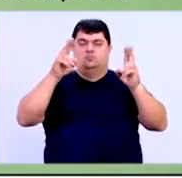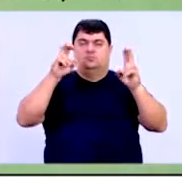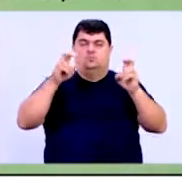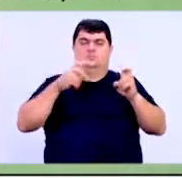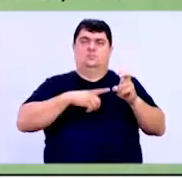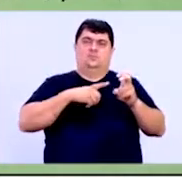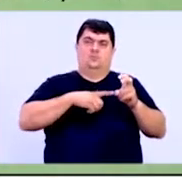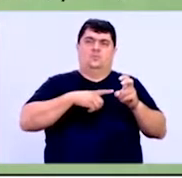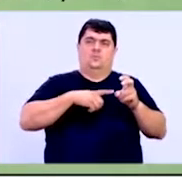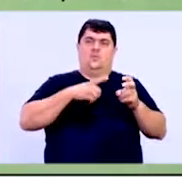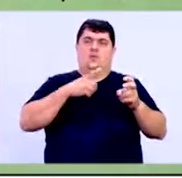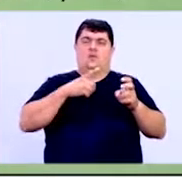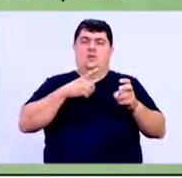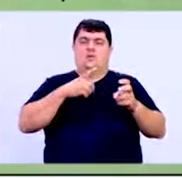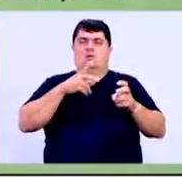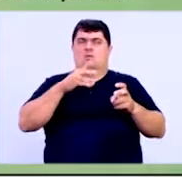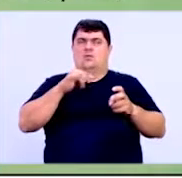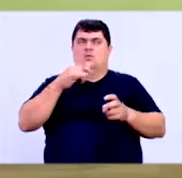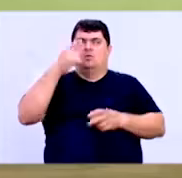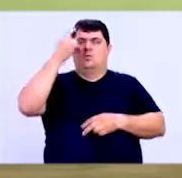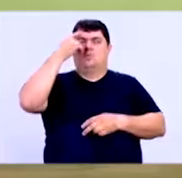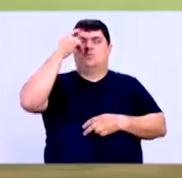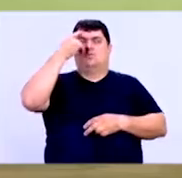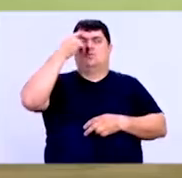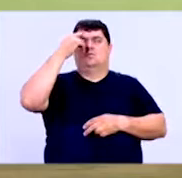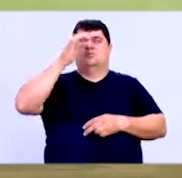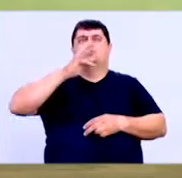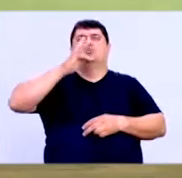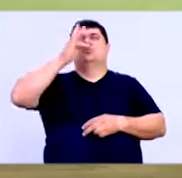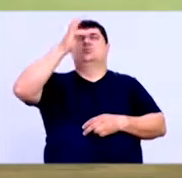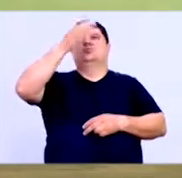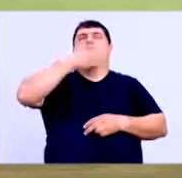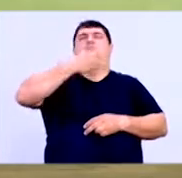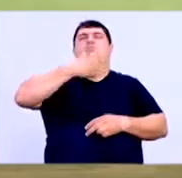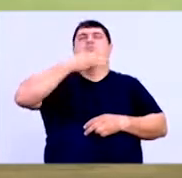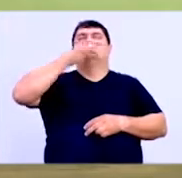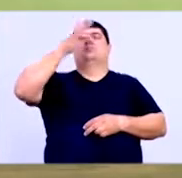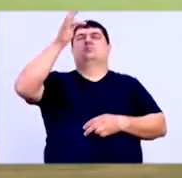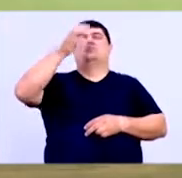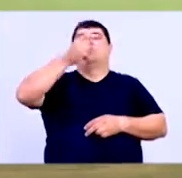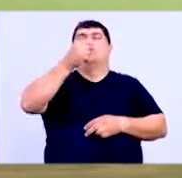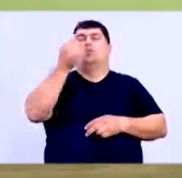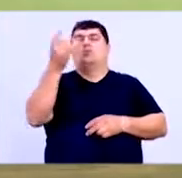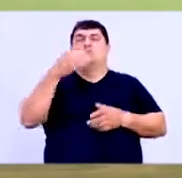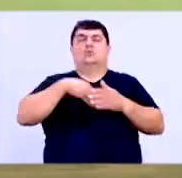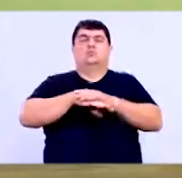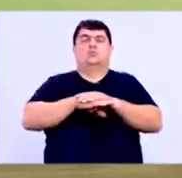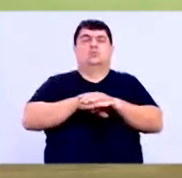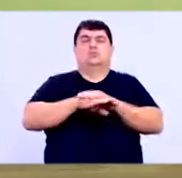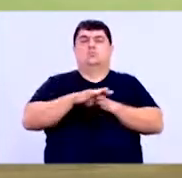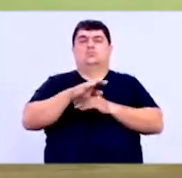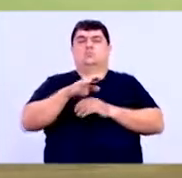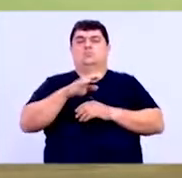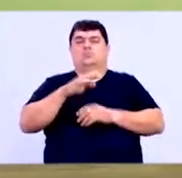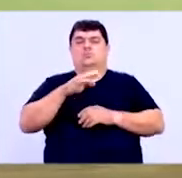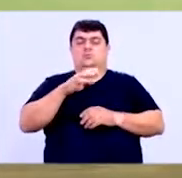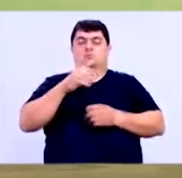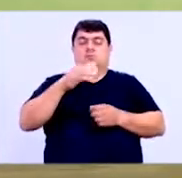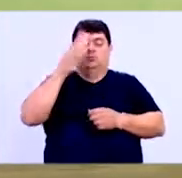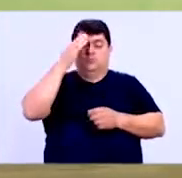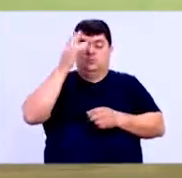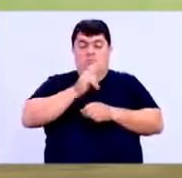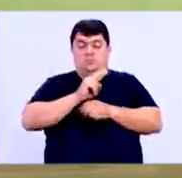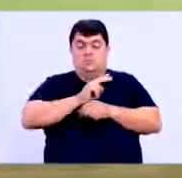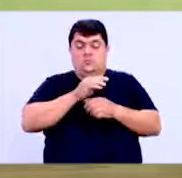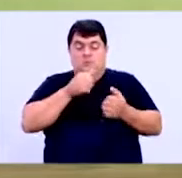de como você imagina que você vai ter de caixa no final do próximo período, próximo mês, e quão próximo você está disso. É muito próximo do que a gente está fazendo